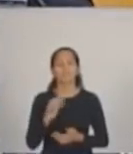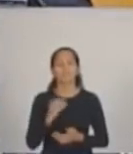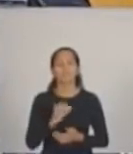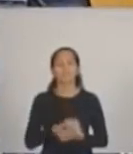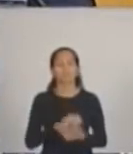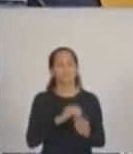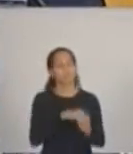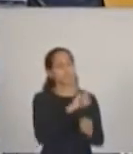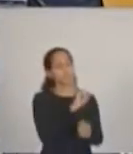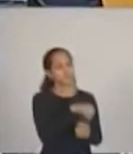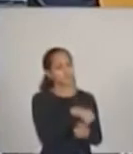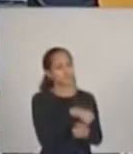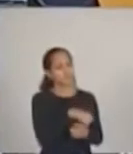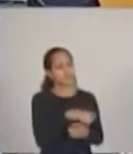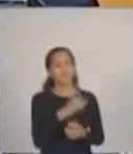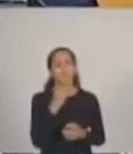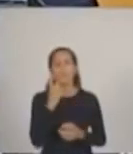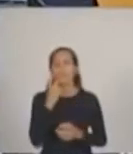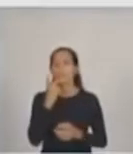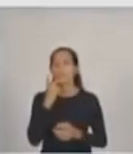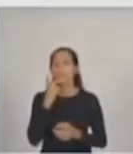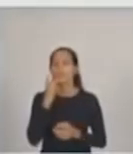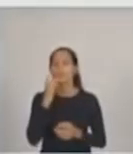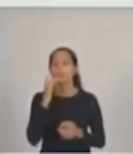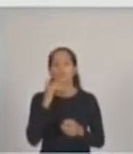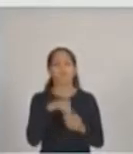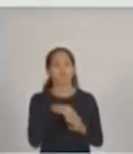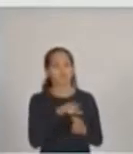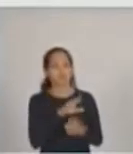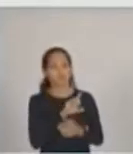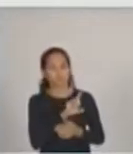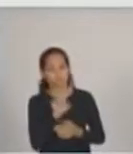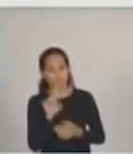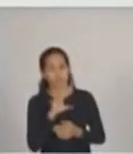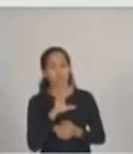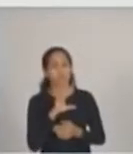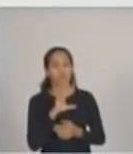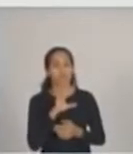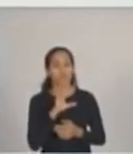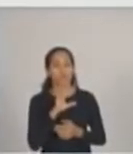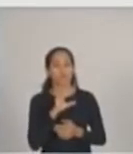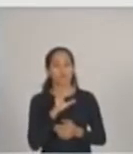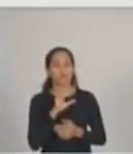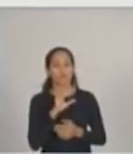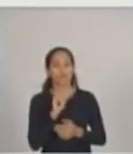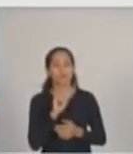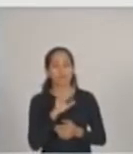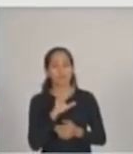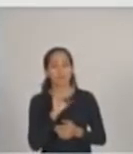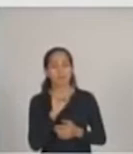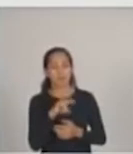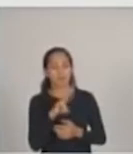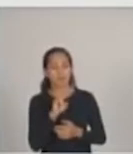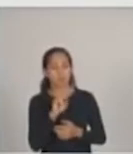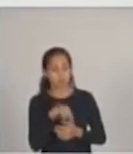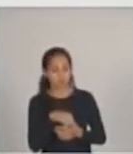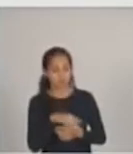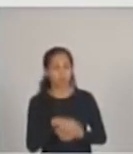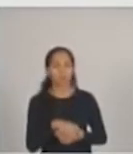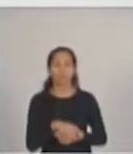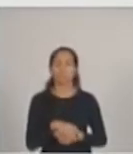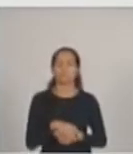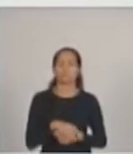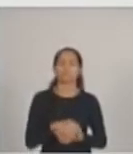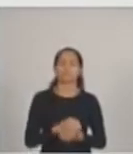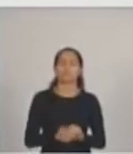sim. Quem votou não foi o deputado Carlos Von, que... Ah, ok. Eu não cheguei a ouvir, não. Peço perdão, deputado Carlos Von. Deputado Carlos Von, então, votou não. Deputado